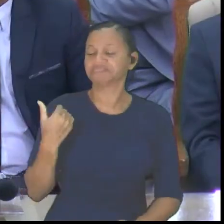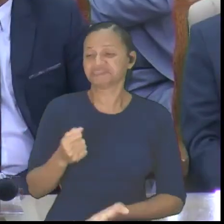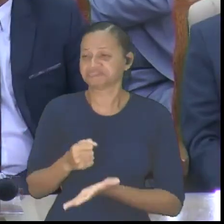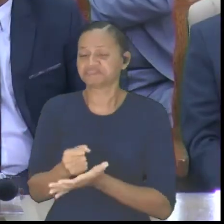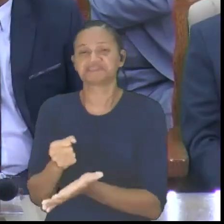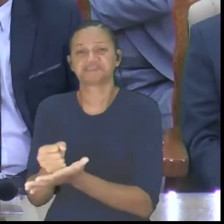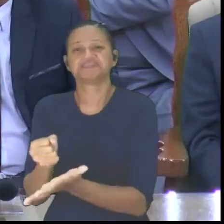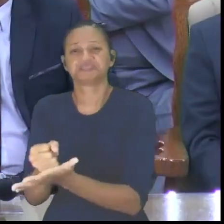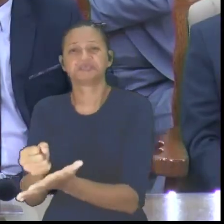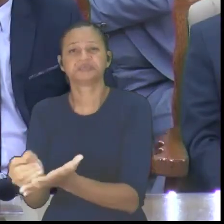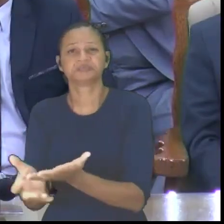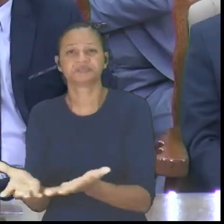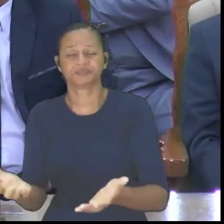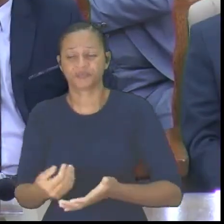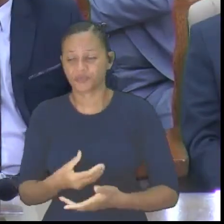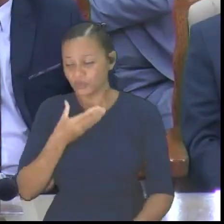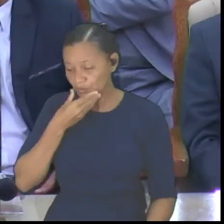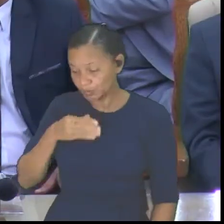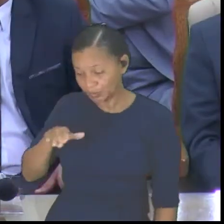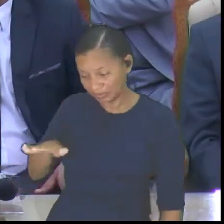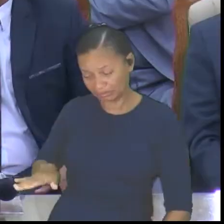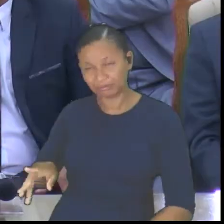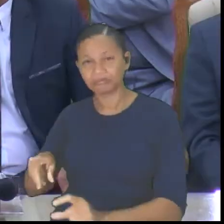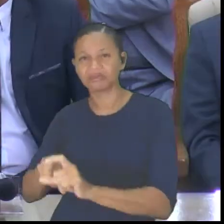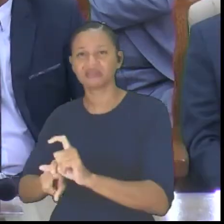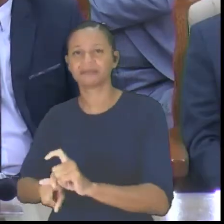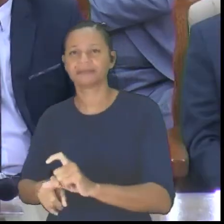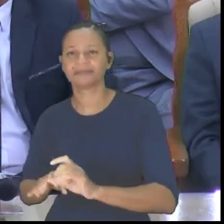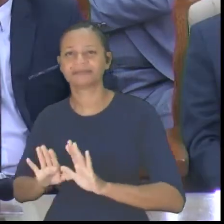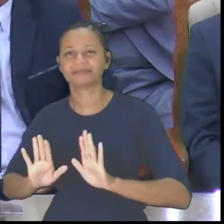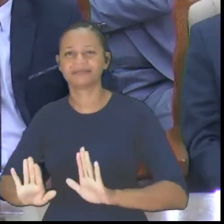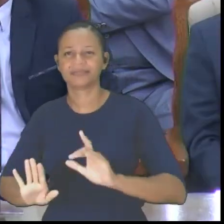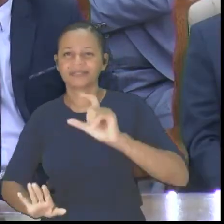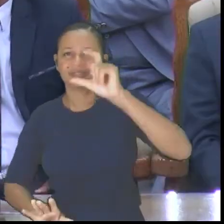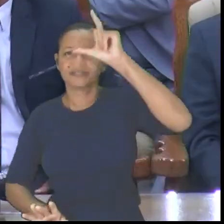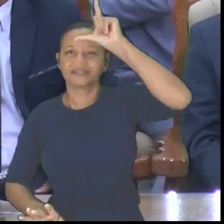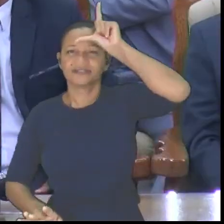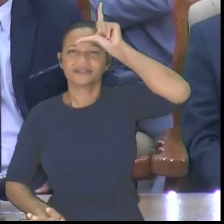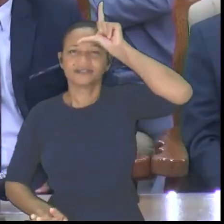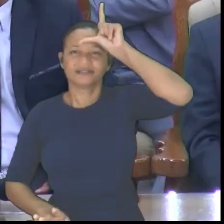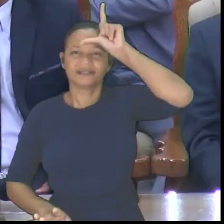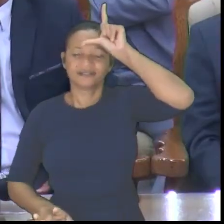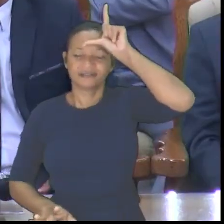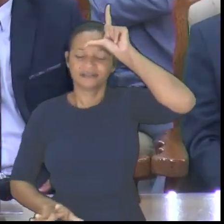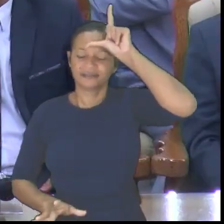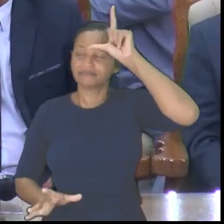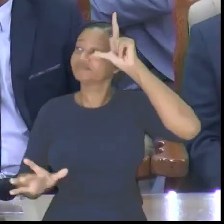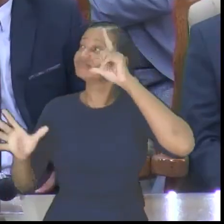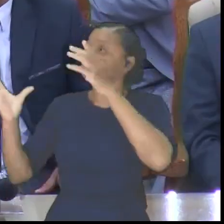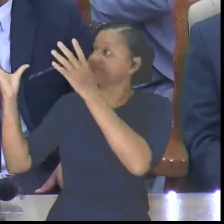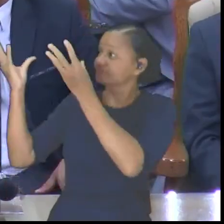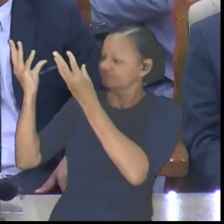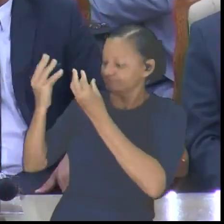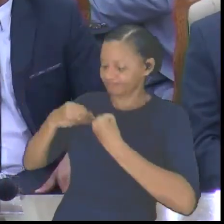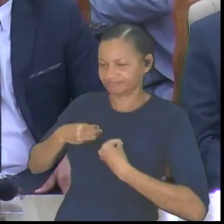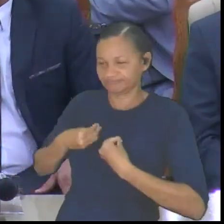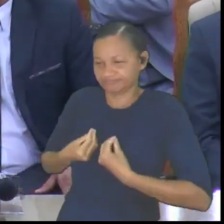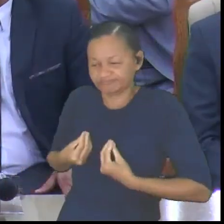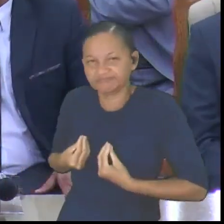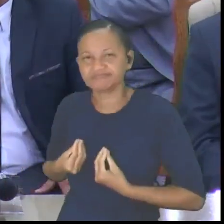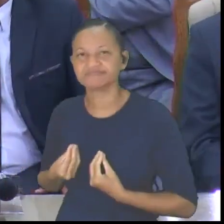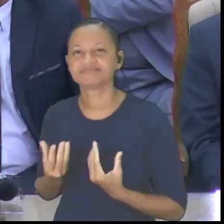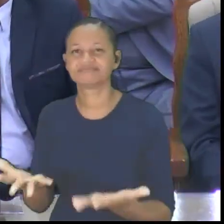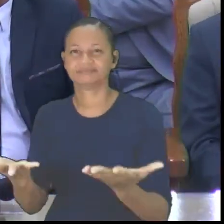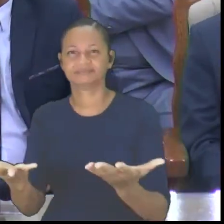O menino, ele depende, mas o líder, ele entrega o que recebeu de Deus.